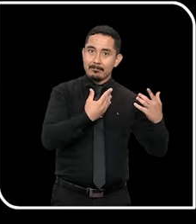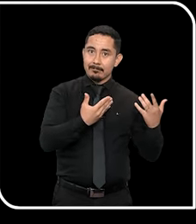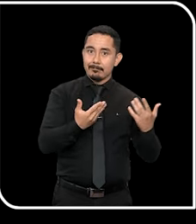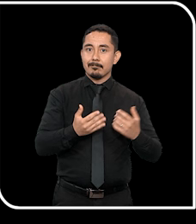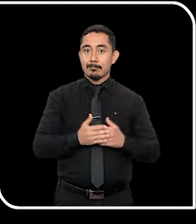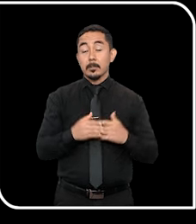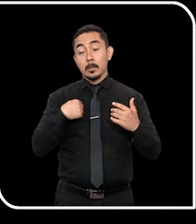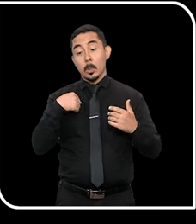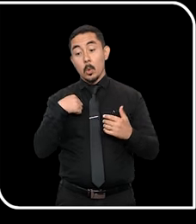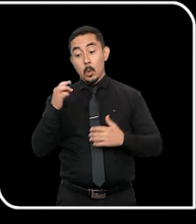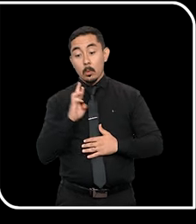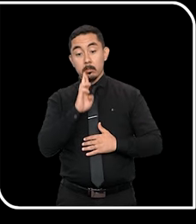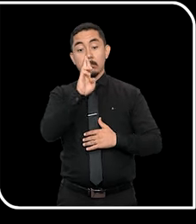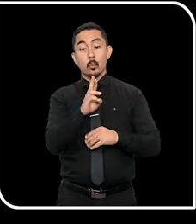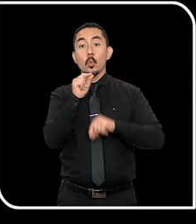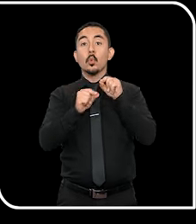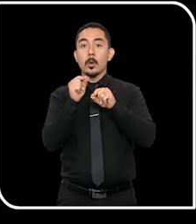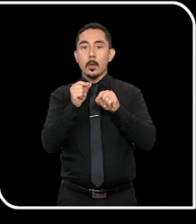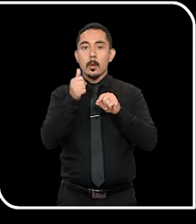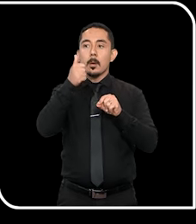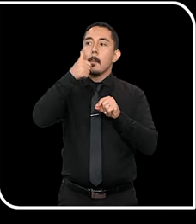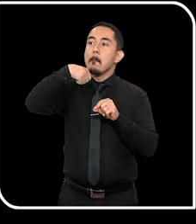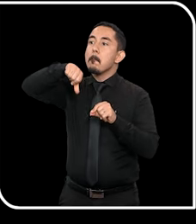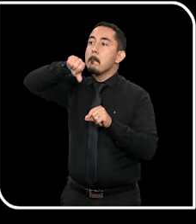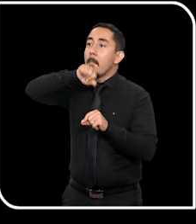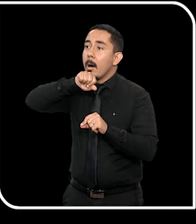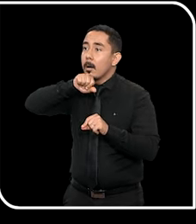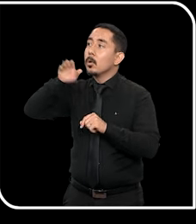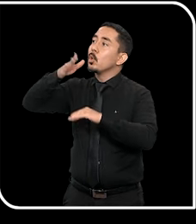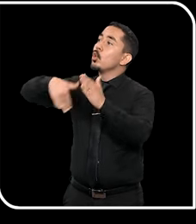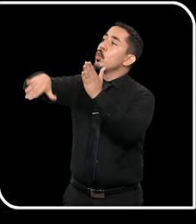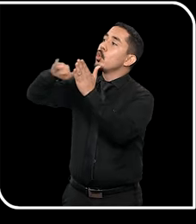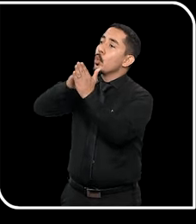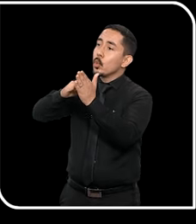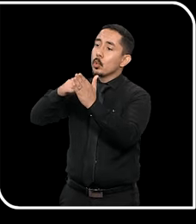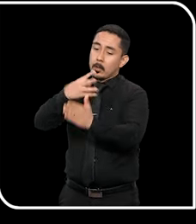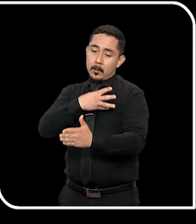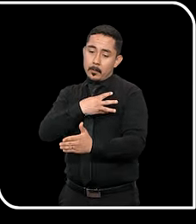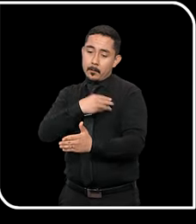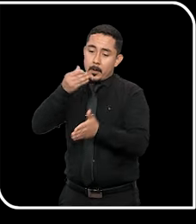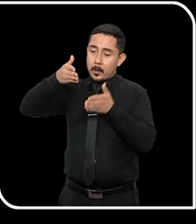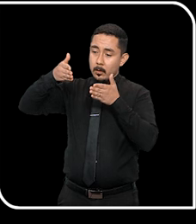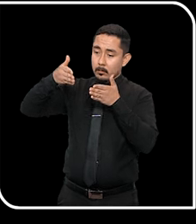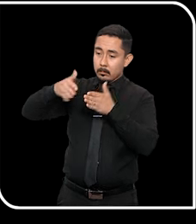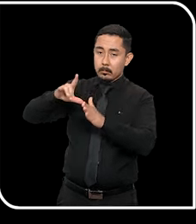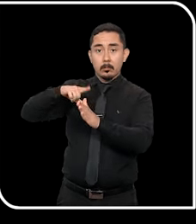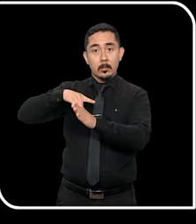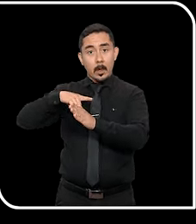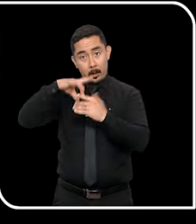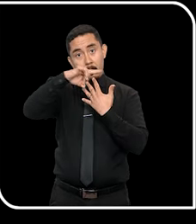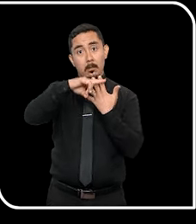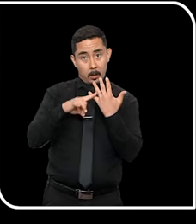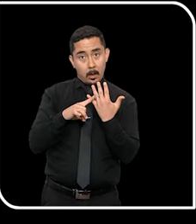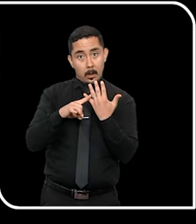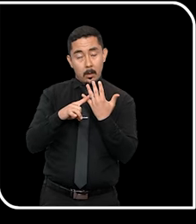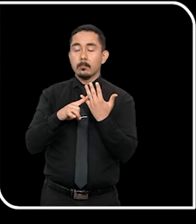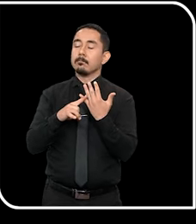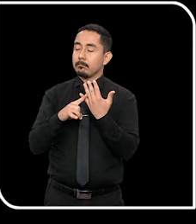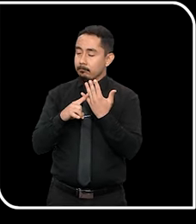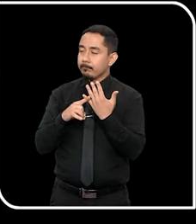meu lugar de fala de mãe de criança com deficiência não coloquei o cronômetro Gente vou colocar